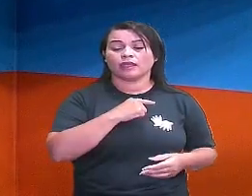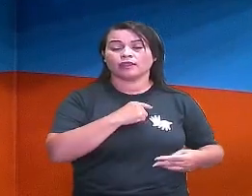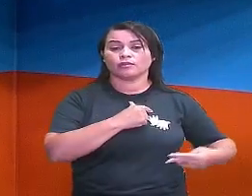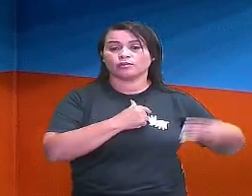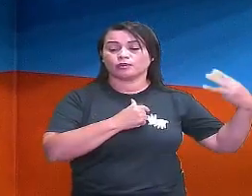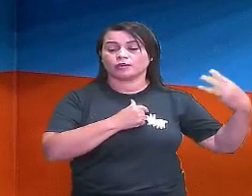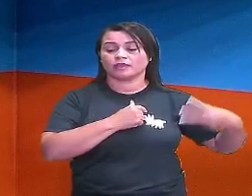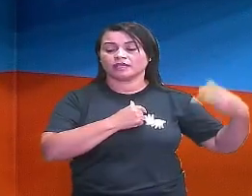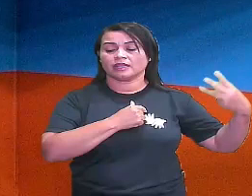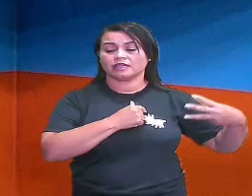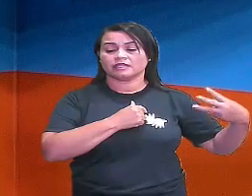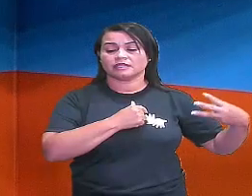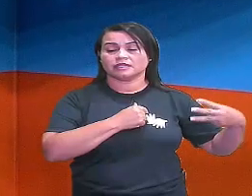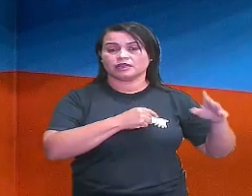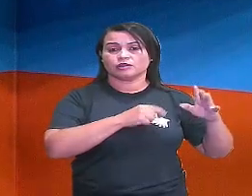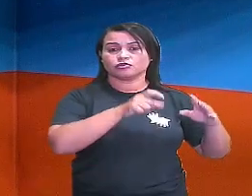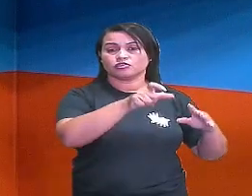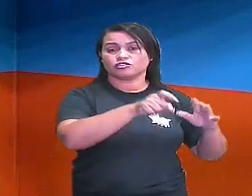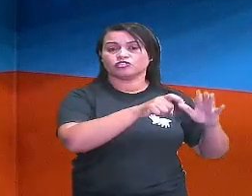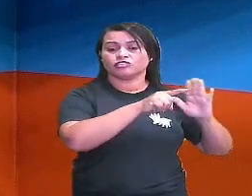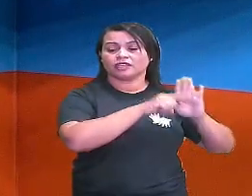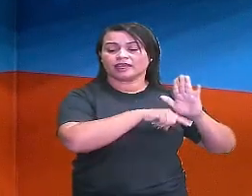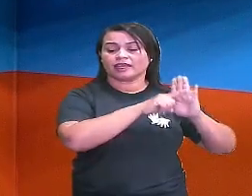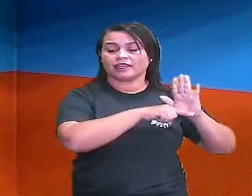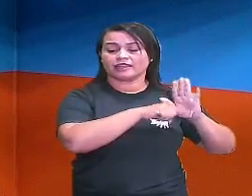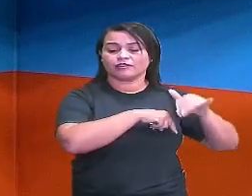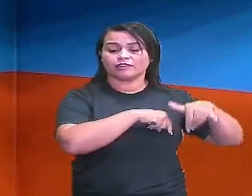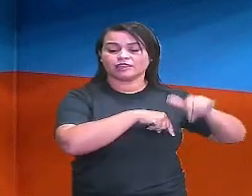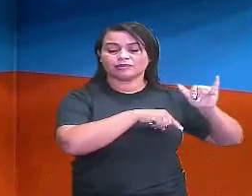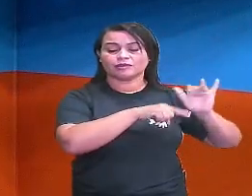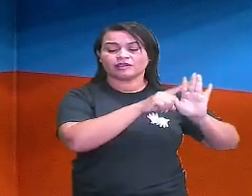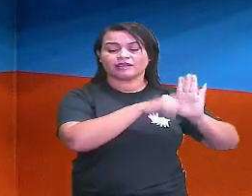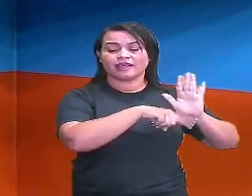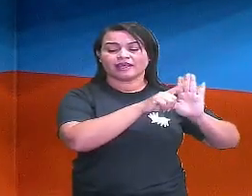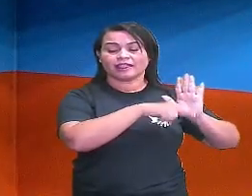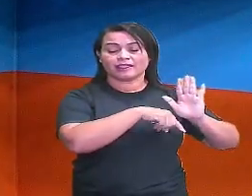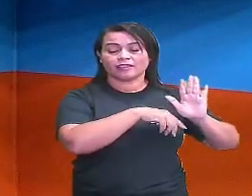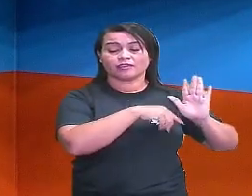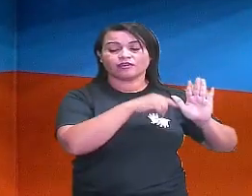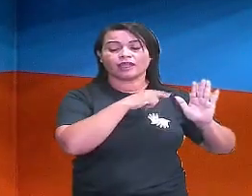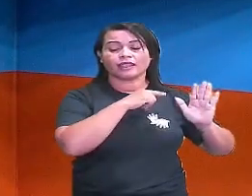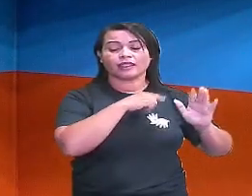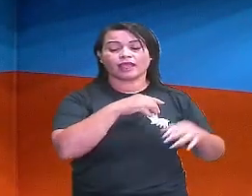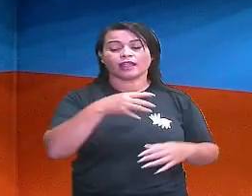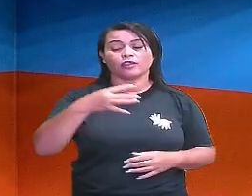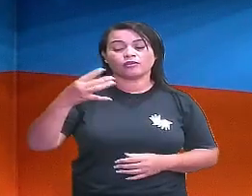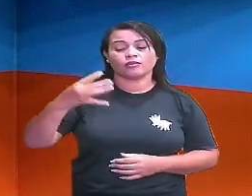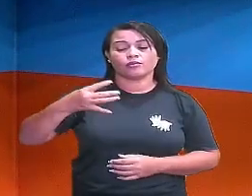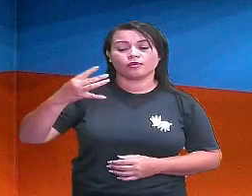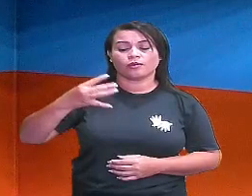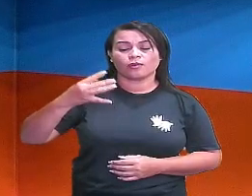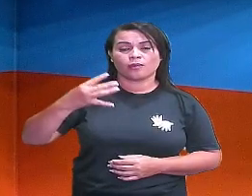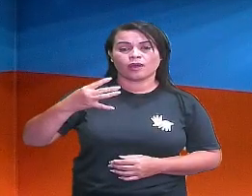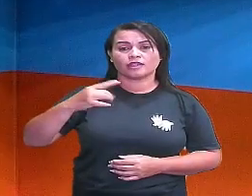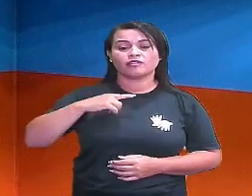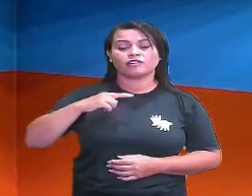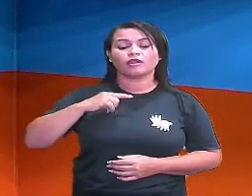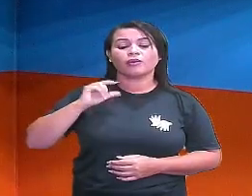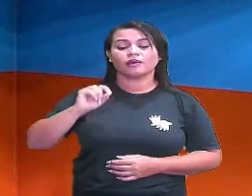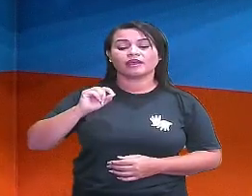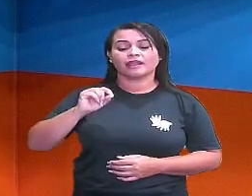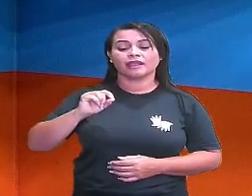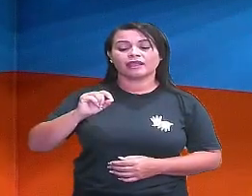eu tenho quem? X negativo e Y negativo. E no quarto quadrante, eu vou ter o